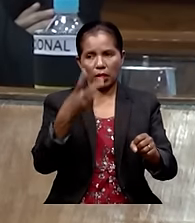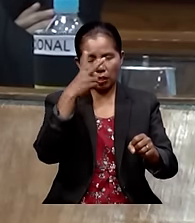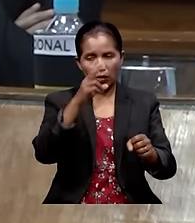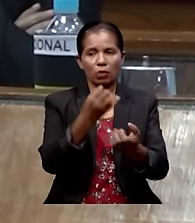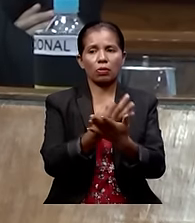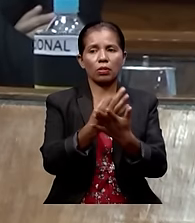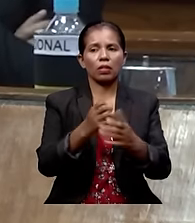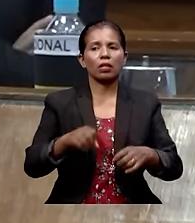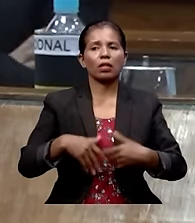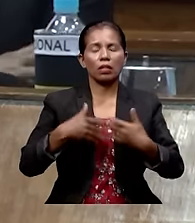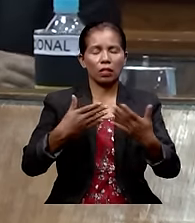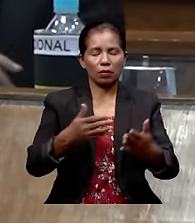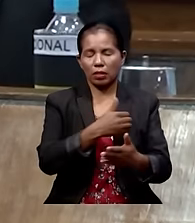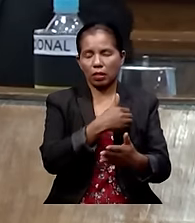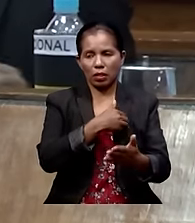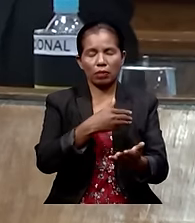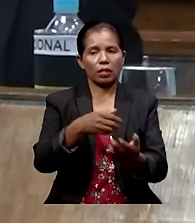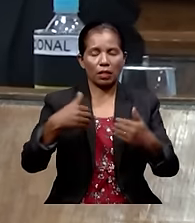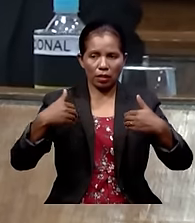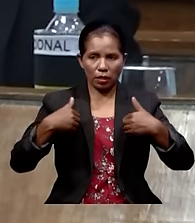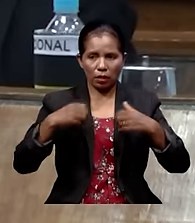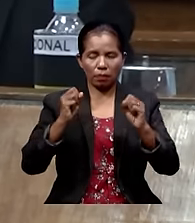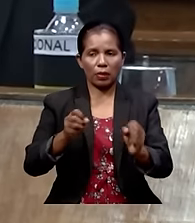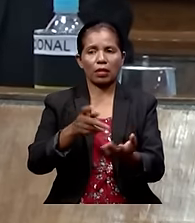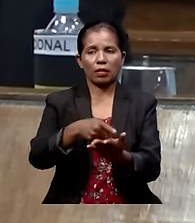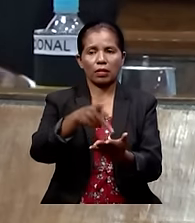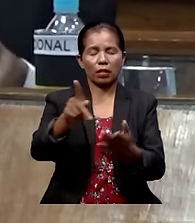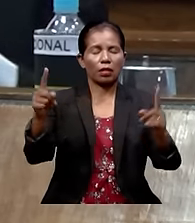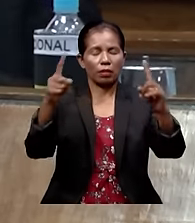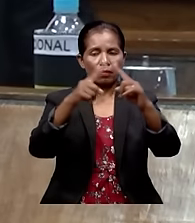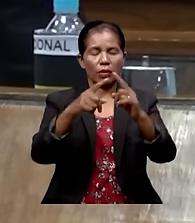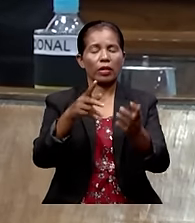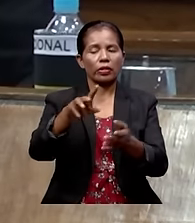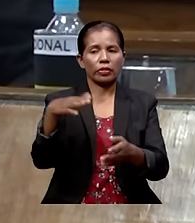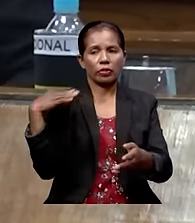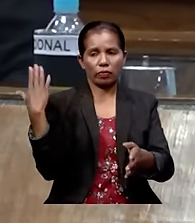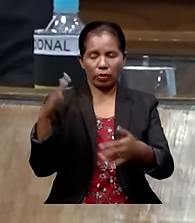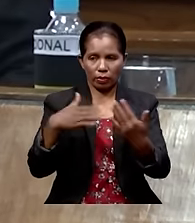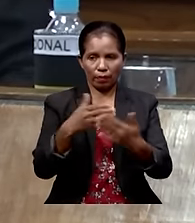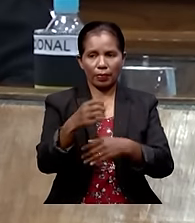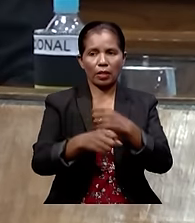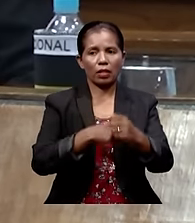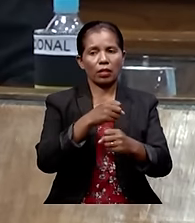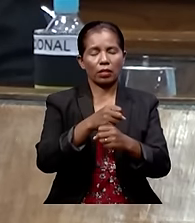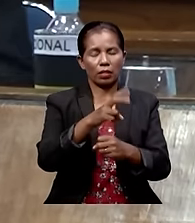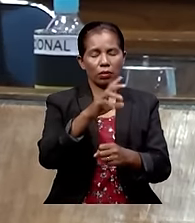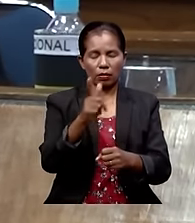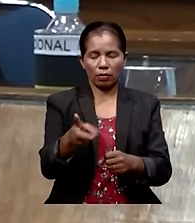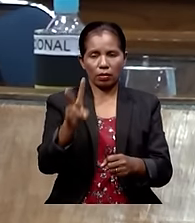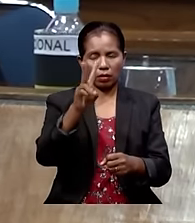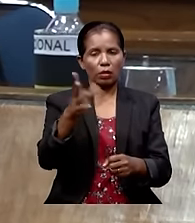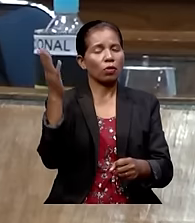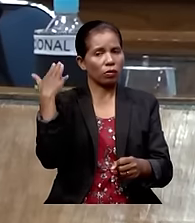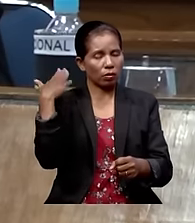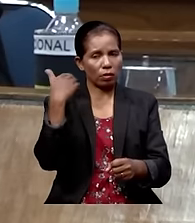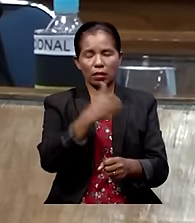a maca se falta, para depois belacelo mas jovens serão né. E já tinham reuroram recém rua, Rogério Tiago Lobato, nebe antes né,